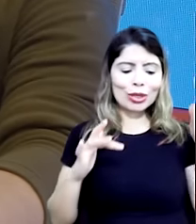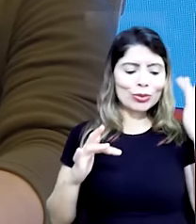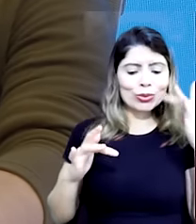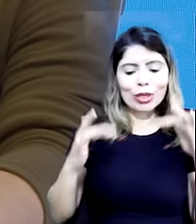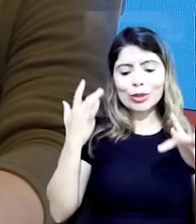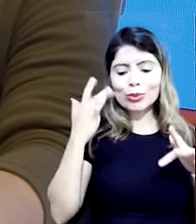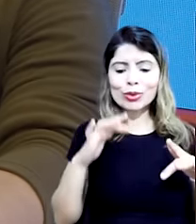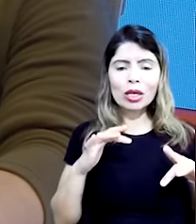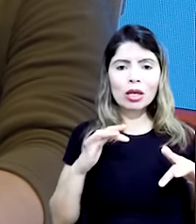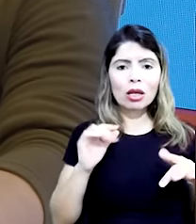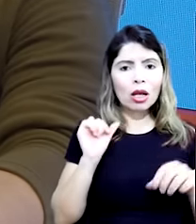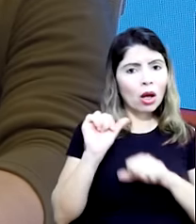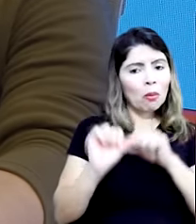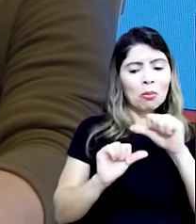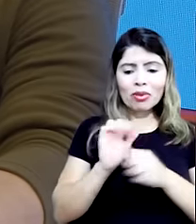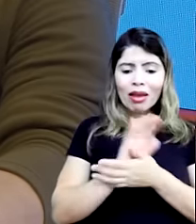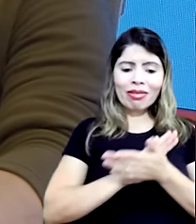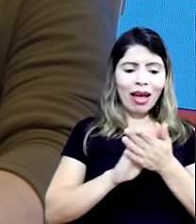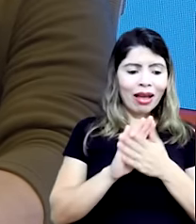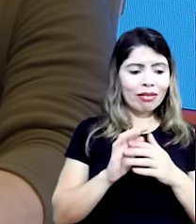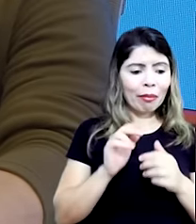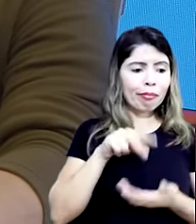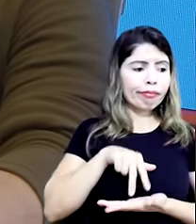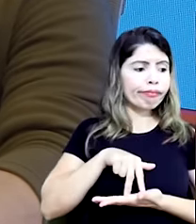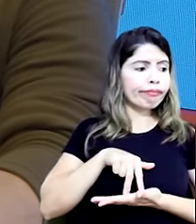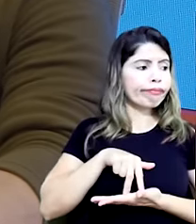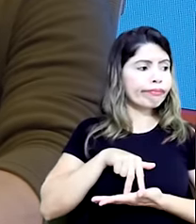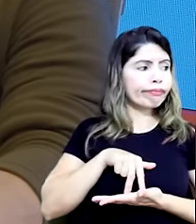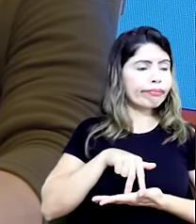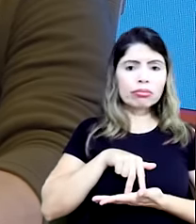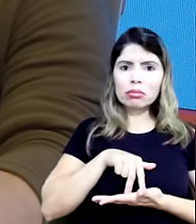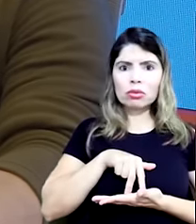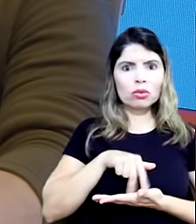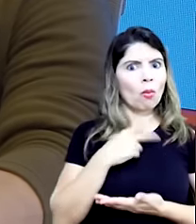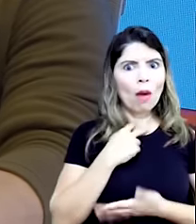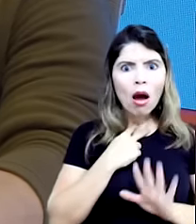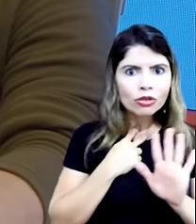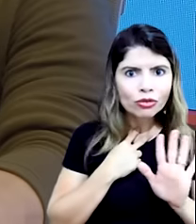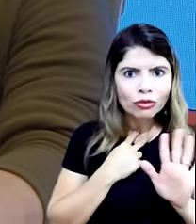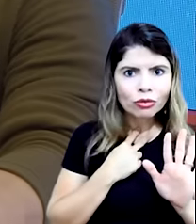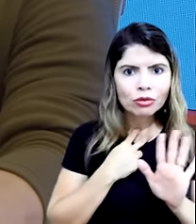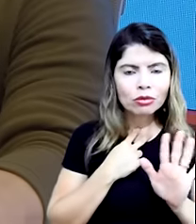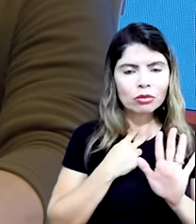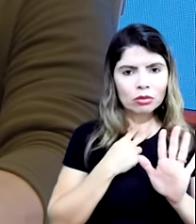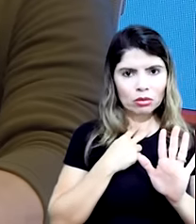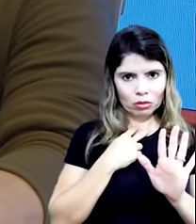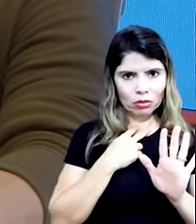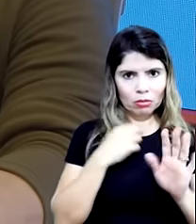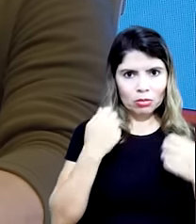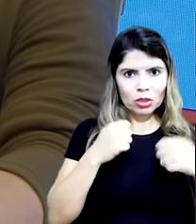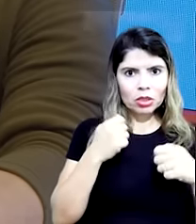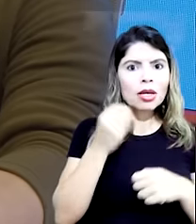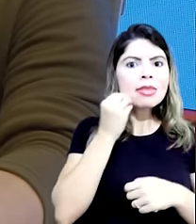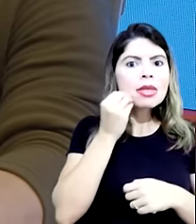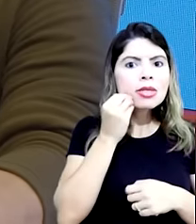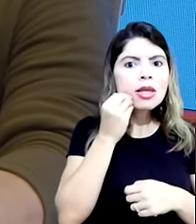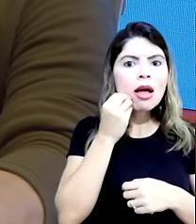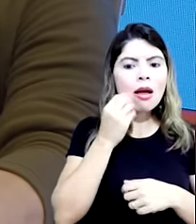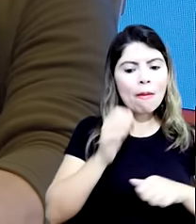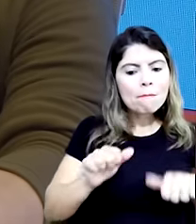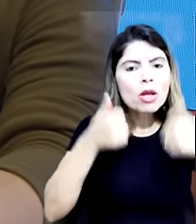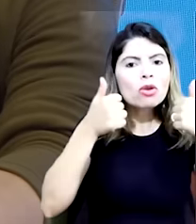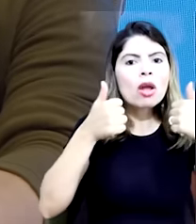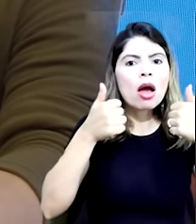aí também não dá agora assim gente vamos melhorar a de amanhã pode sair melhor do que hoje meu vídeo de depois de amanhã também melhor do que o da semana